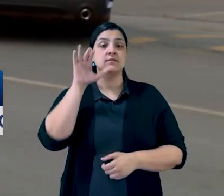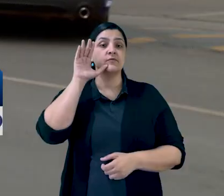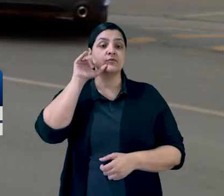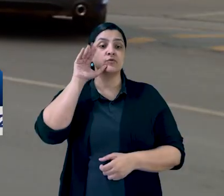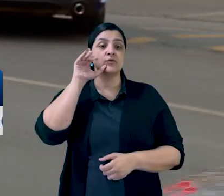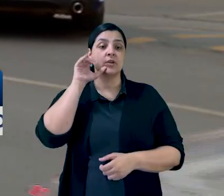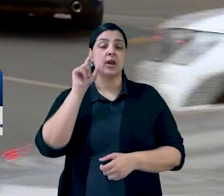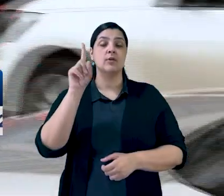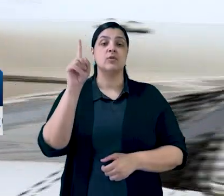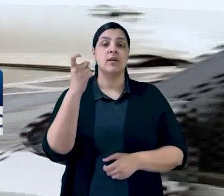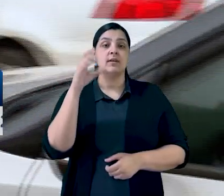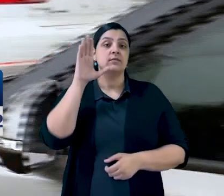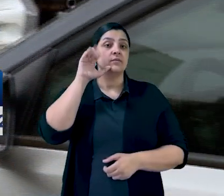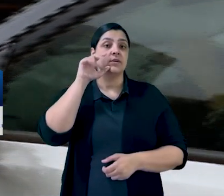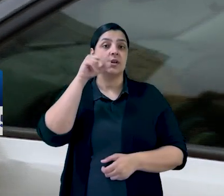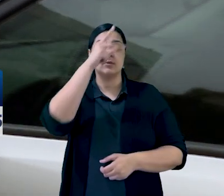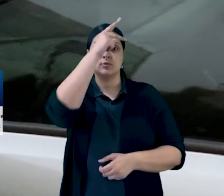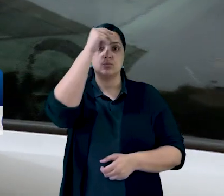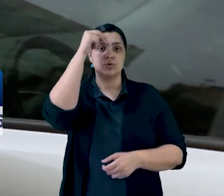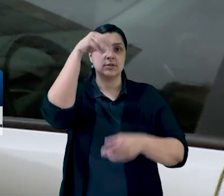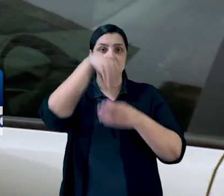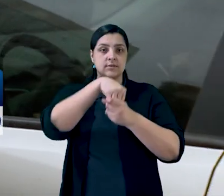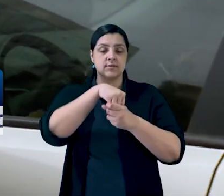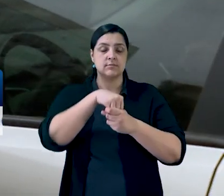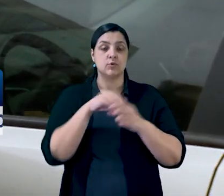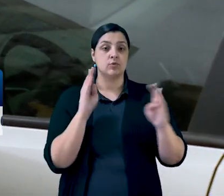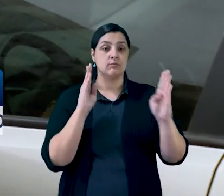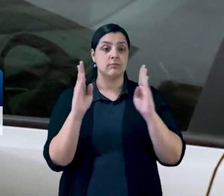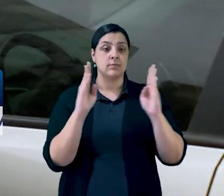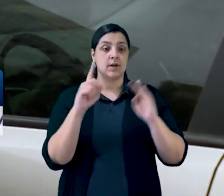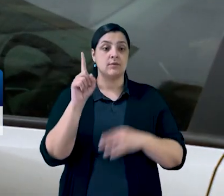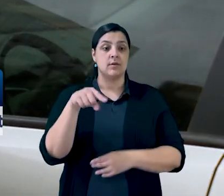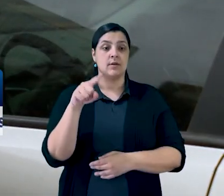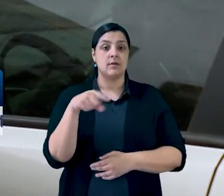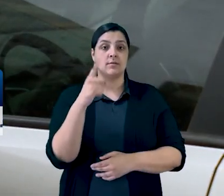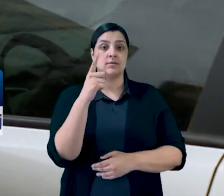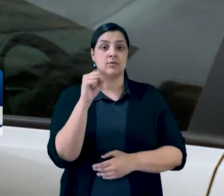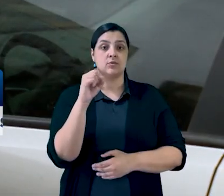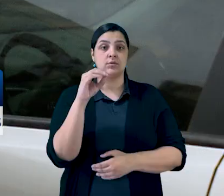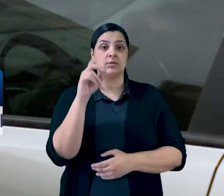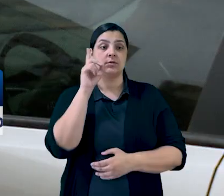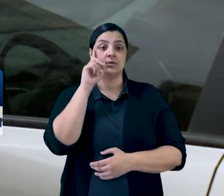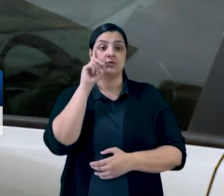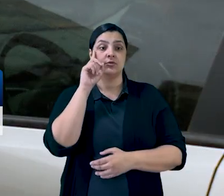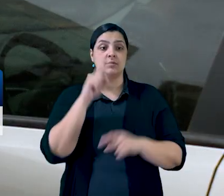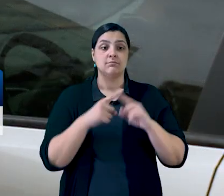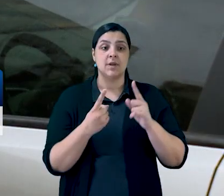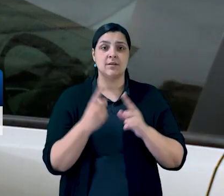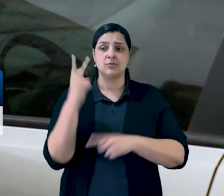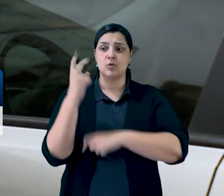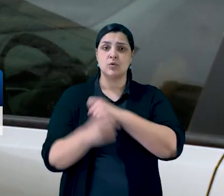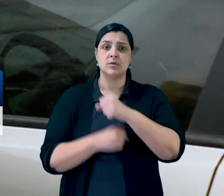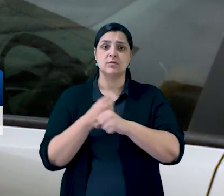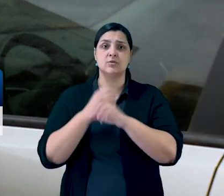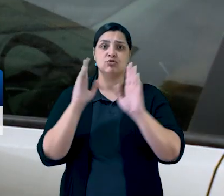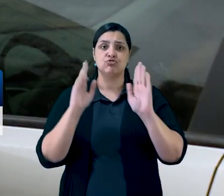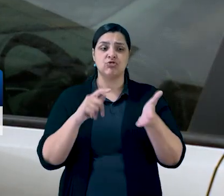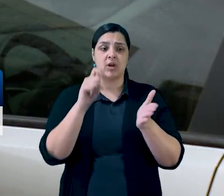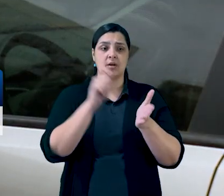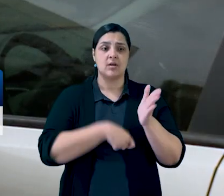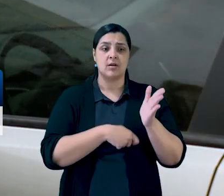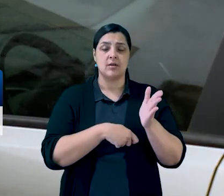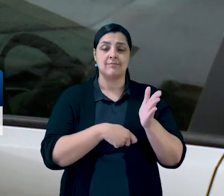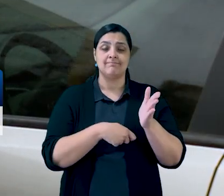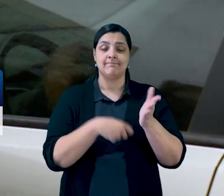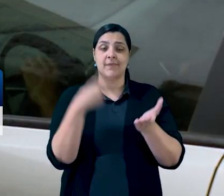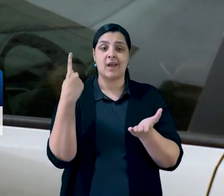de empregados e ex-empregados municipais. O prazo para a reparação era de 180 dias, mas 2 anos após a assinatura